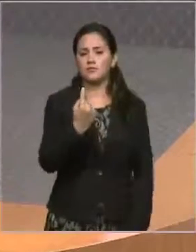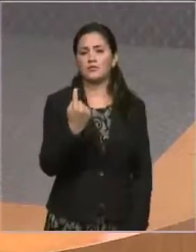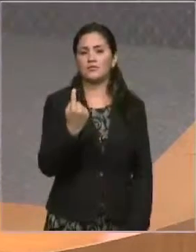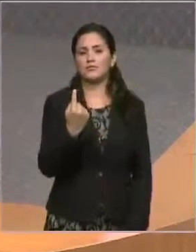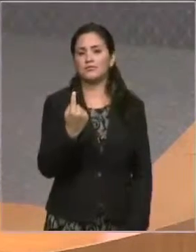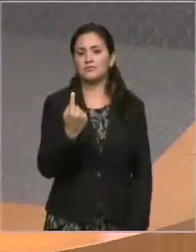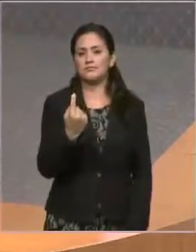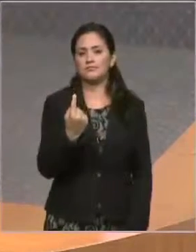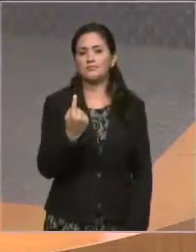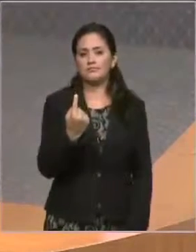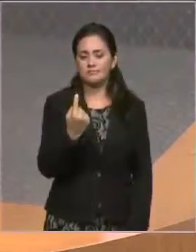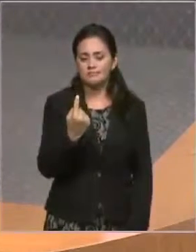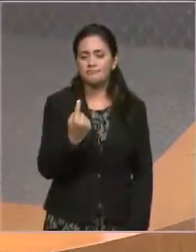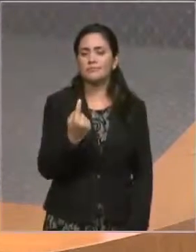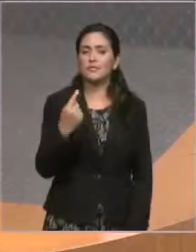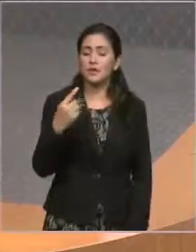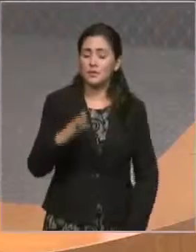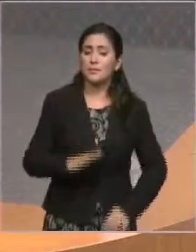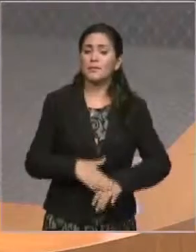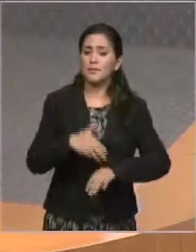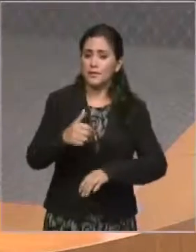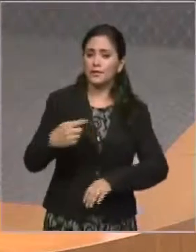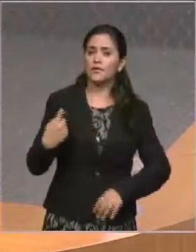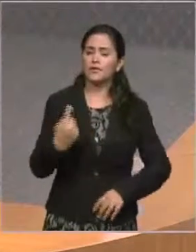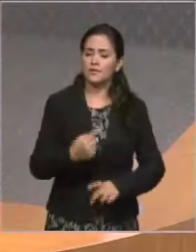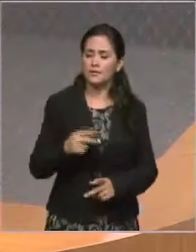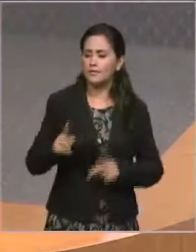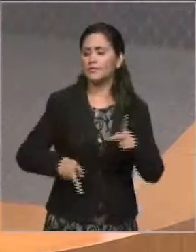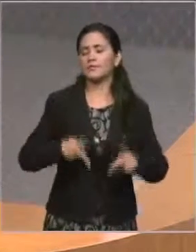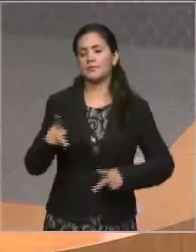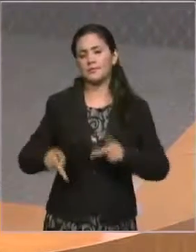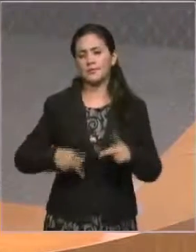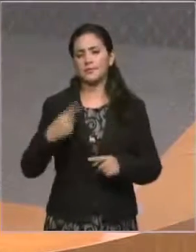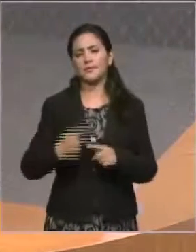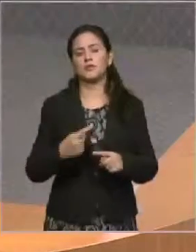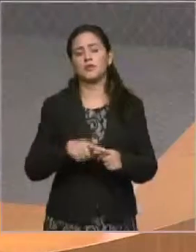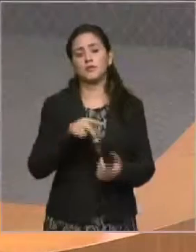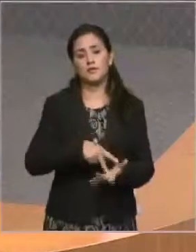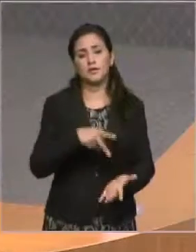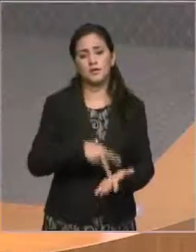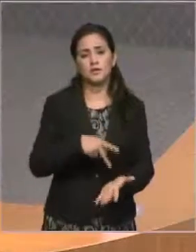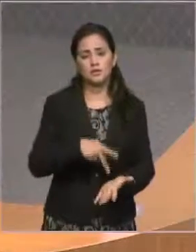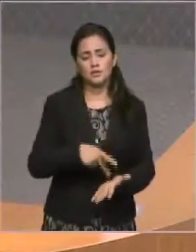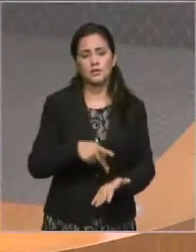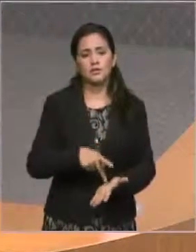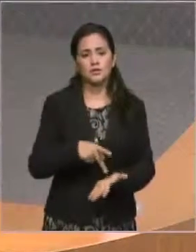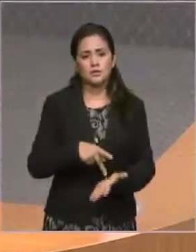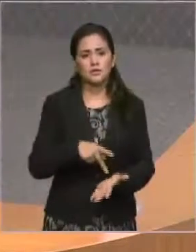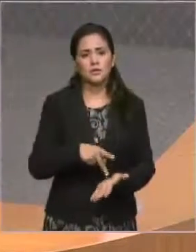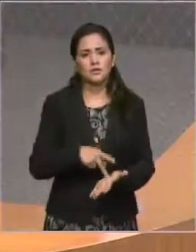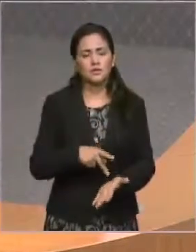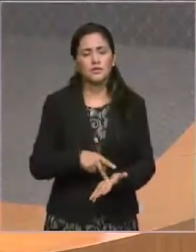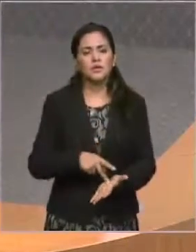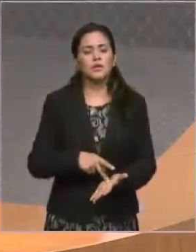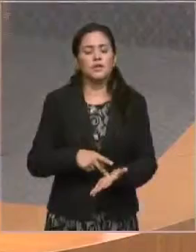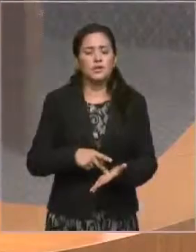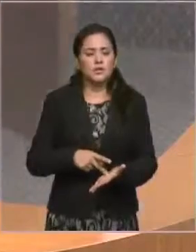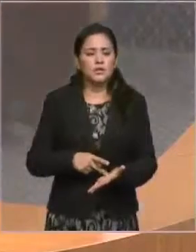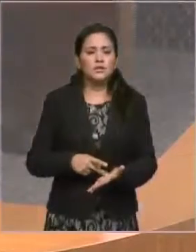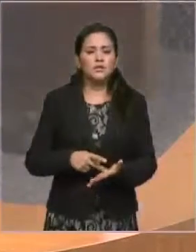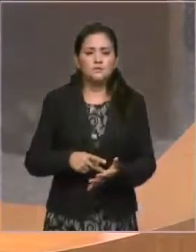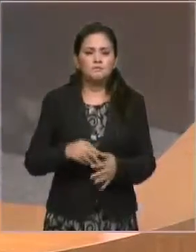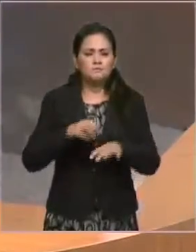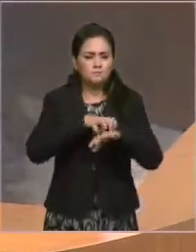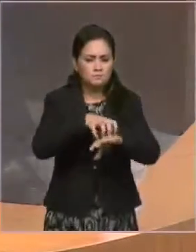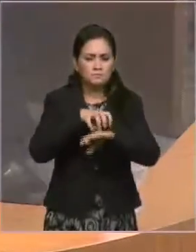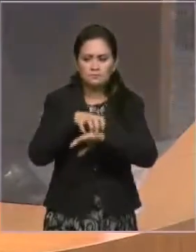dando dignidade à nossa população, porque, de fato, dessa forma, o monopólio de ônibus do transporte público da nossa